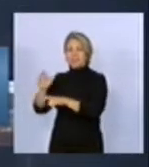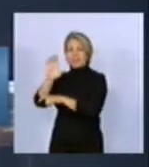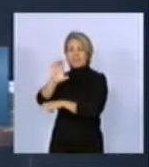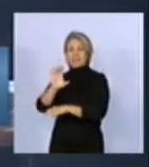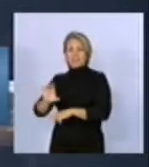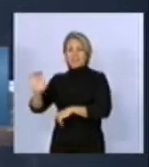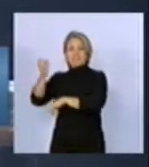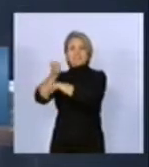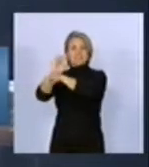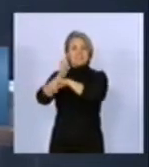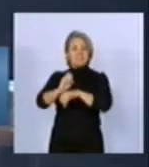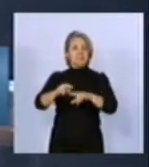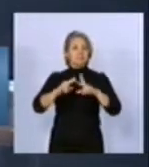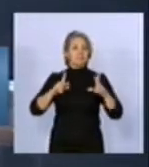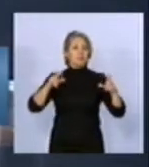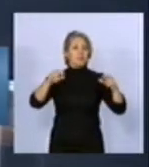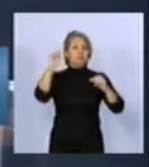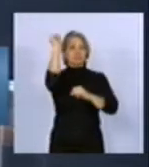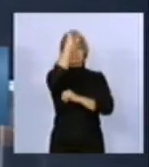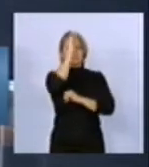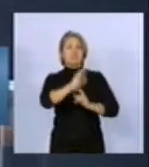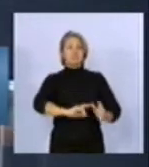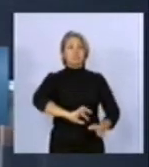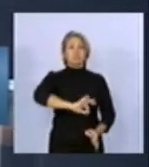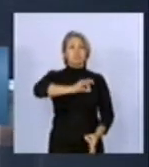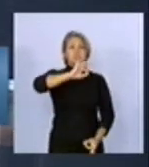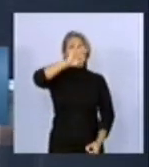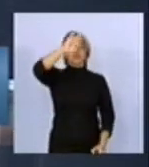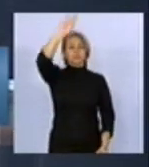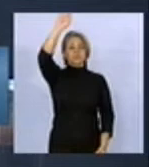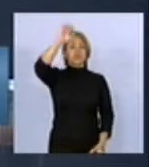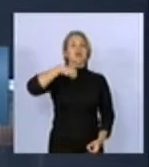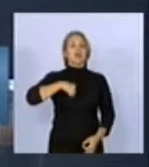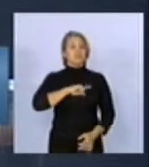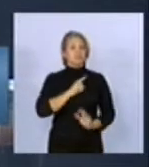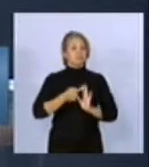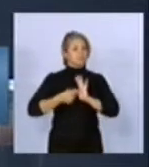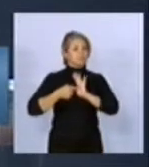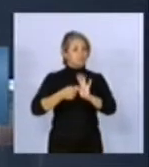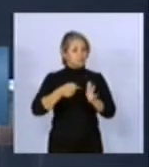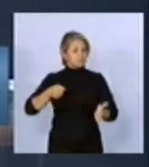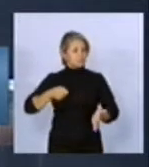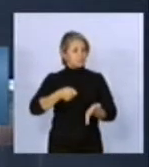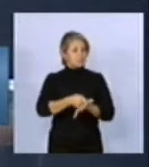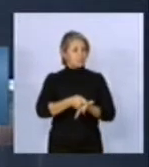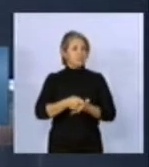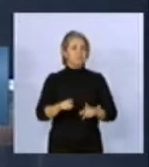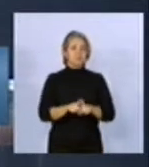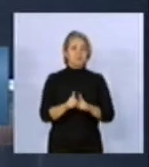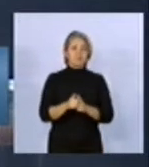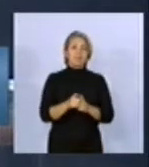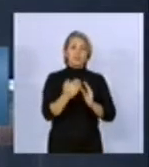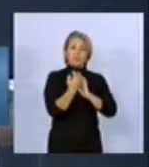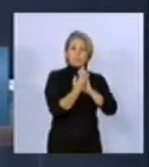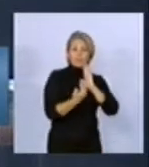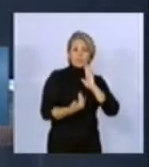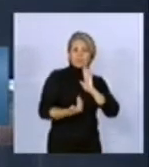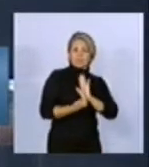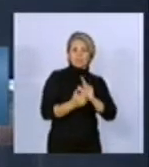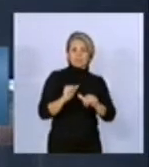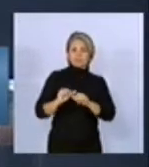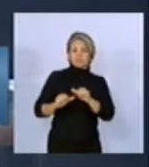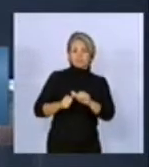da o tamanho do nosso país Oi Rosinha sim mas também muito num programa de recuperação de matas ciliares